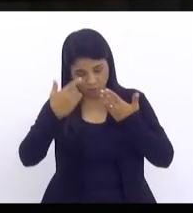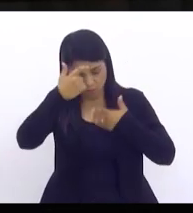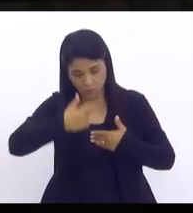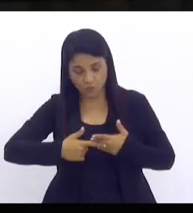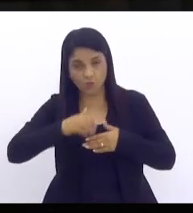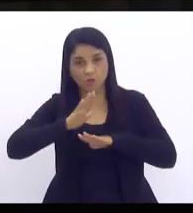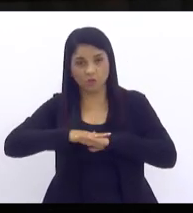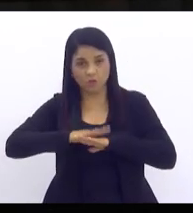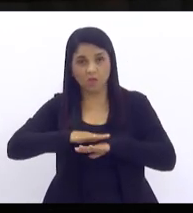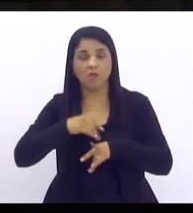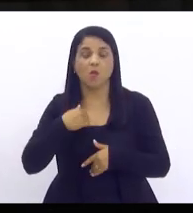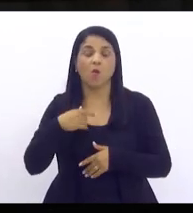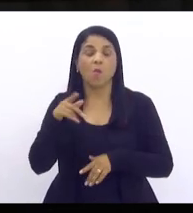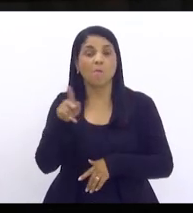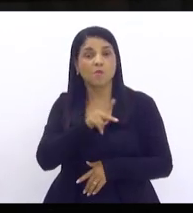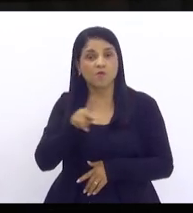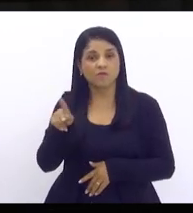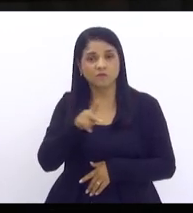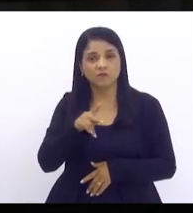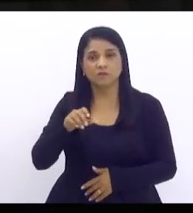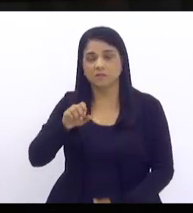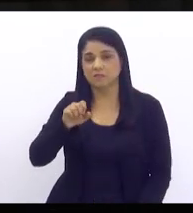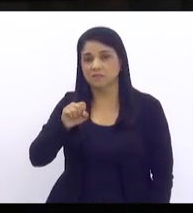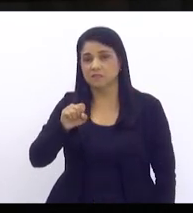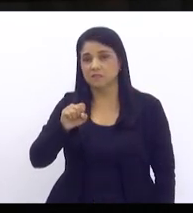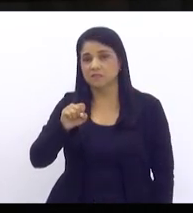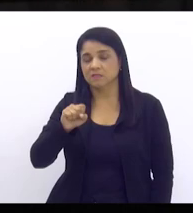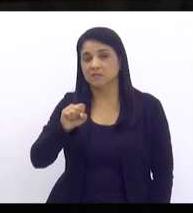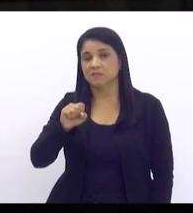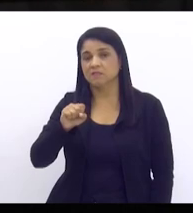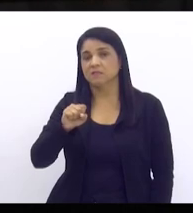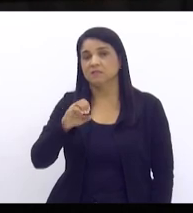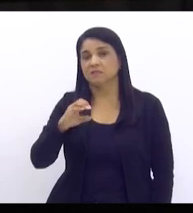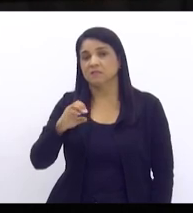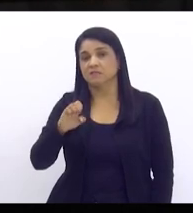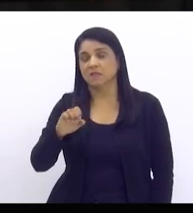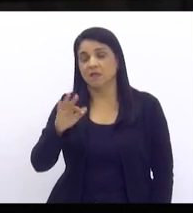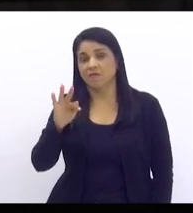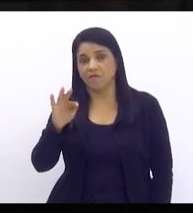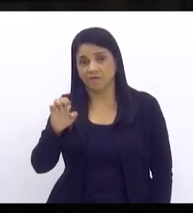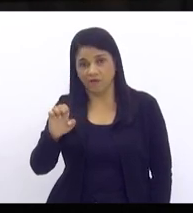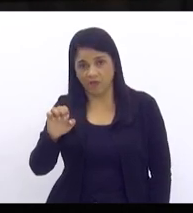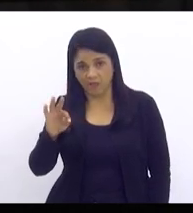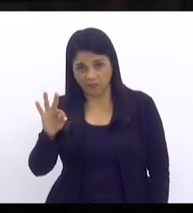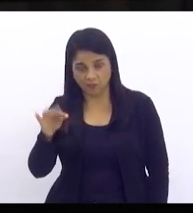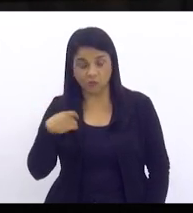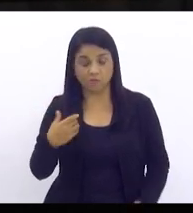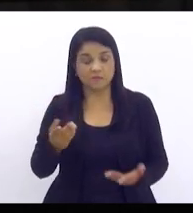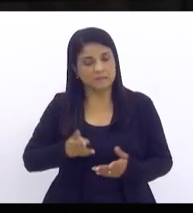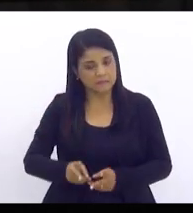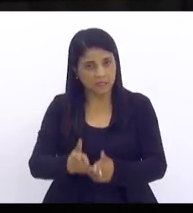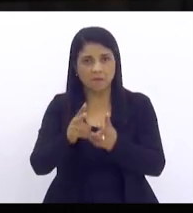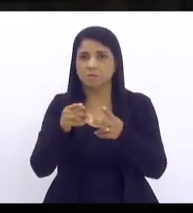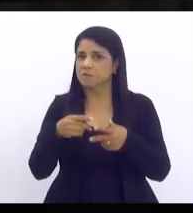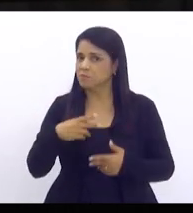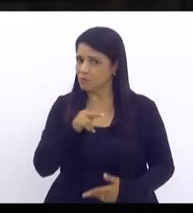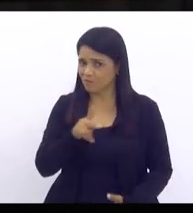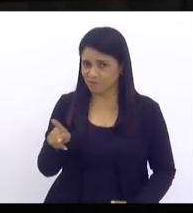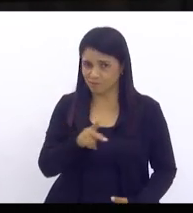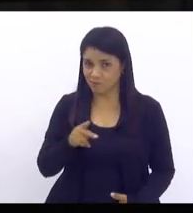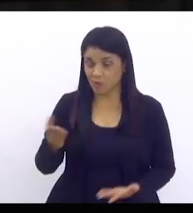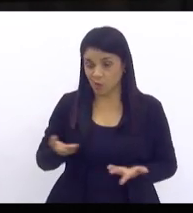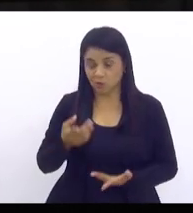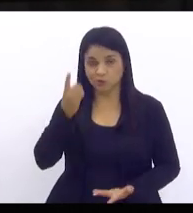porque sou professora licenciada do CEFET, uma vez professora, sempre professora, estou deputada estadual agora, mas nós,